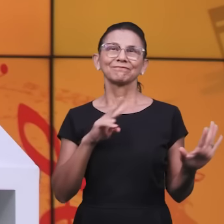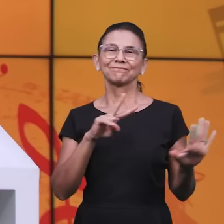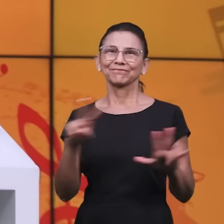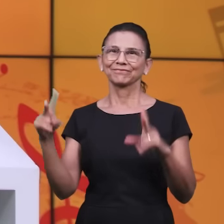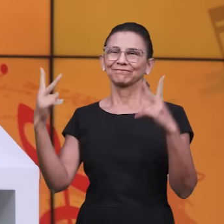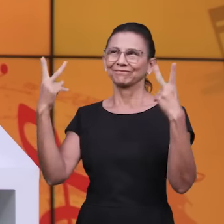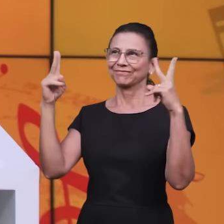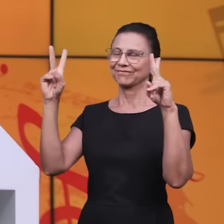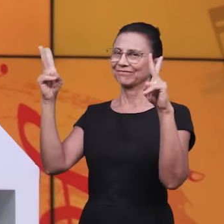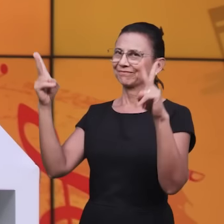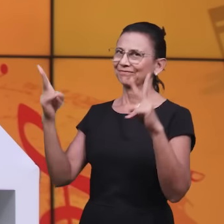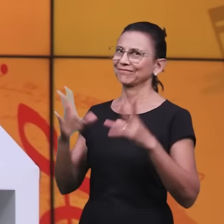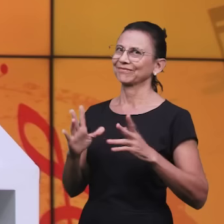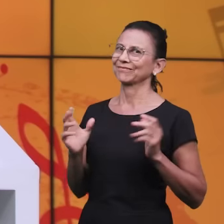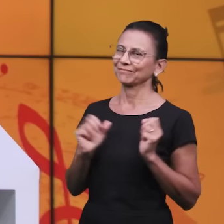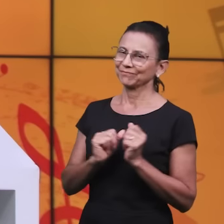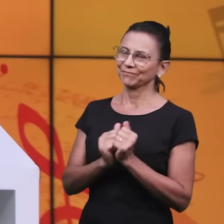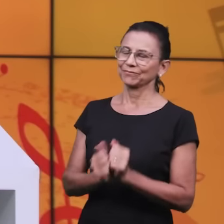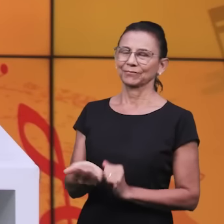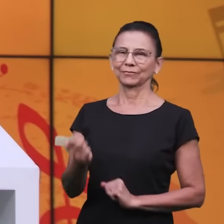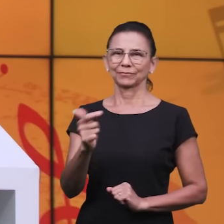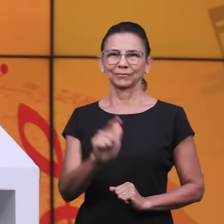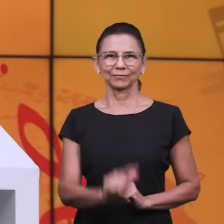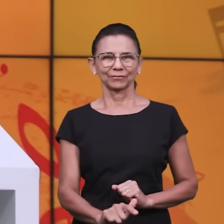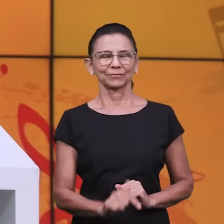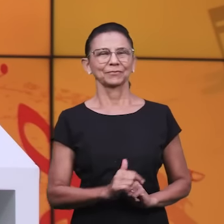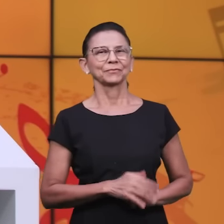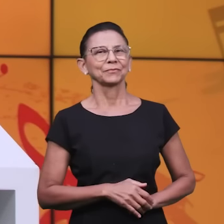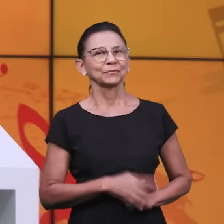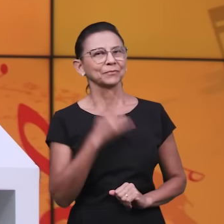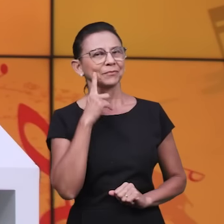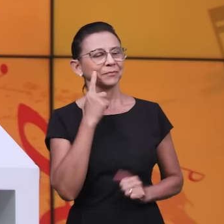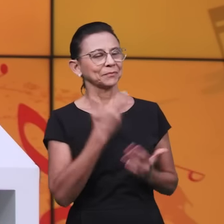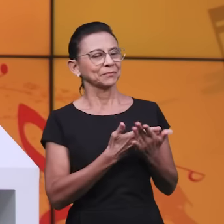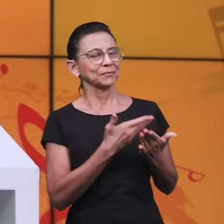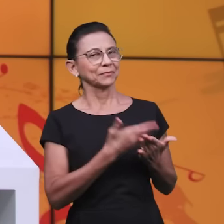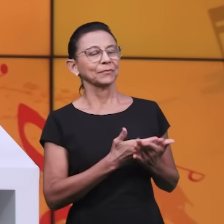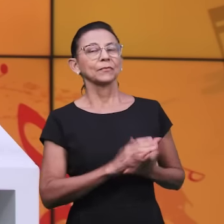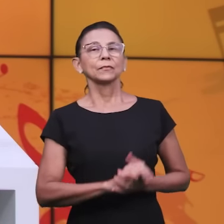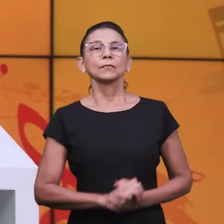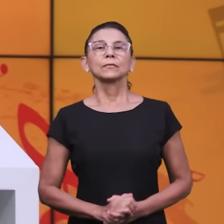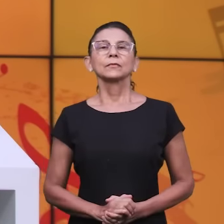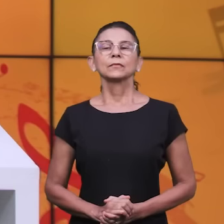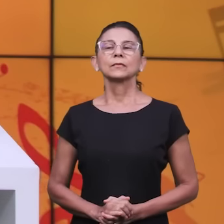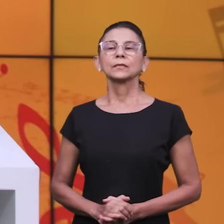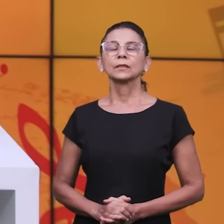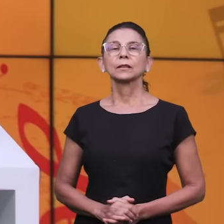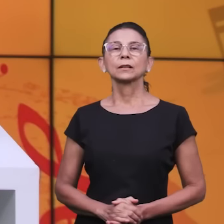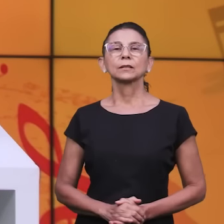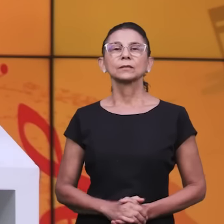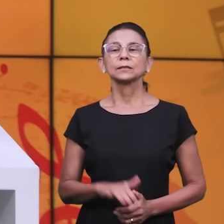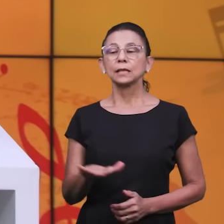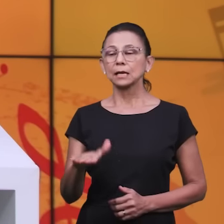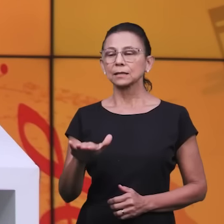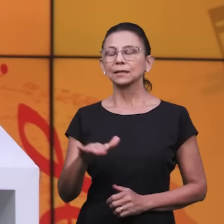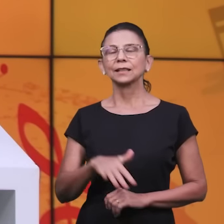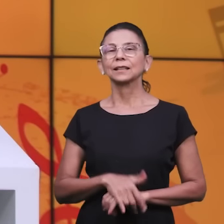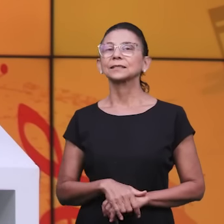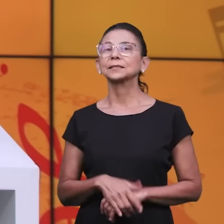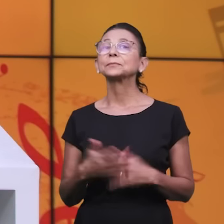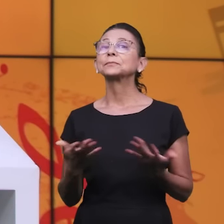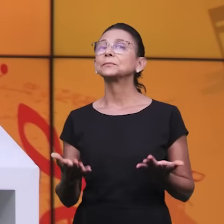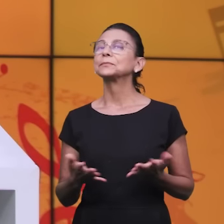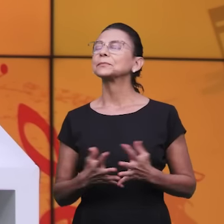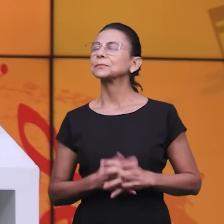vitórias e já estamos juntos para mais uma aula. Glória a Deus! E os nossos pequenos, já